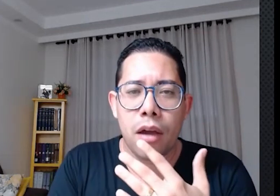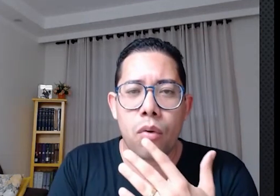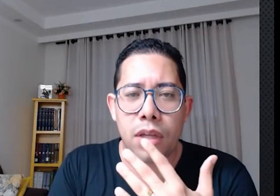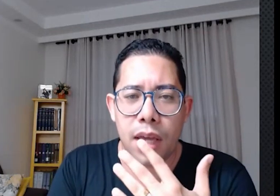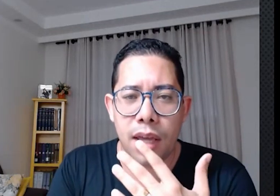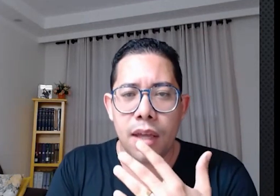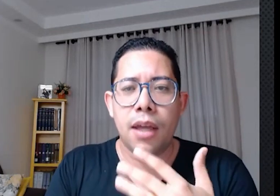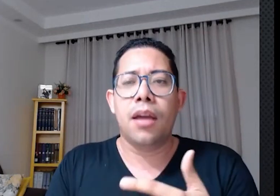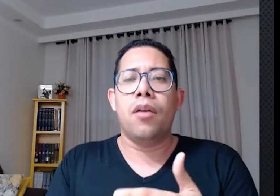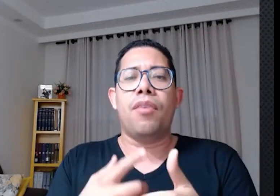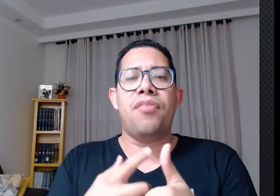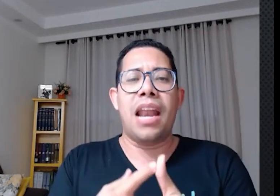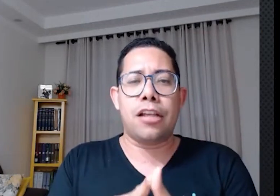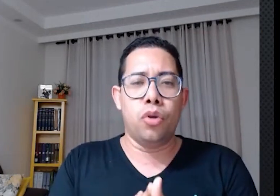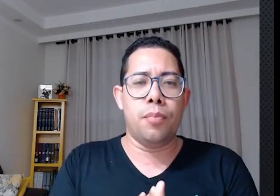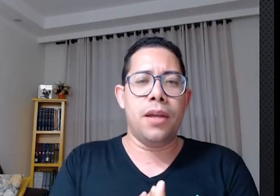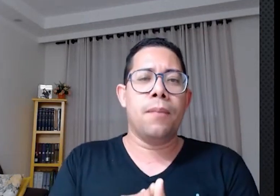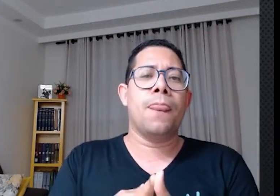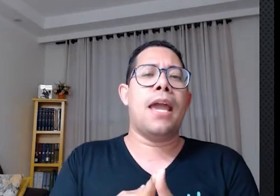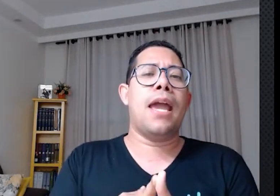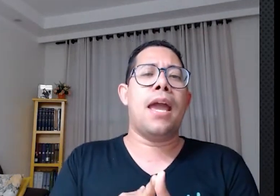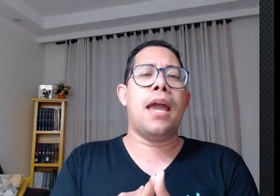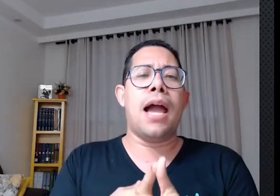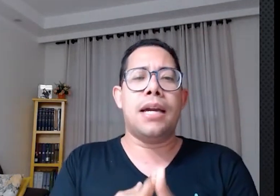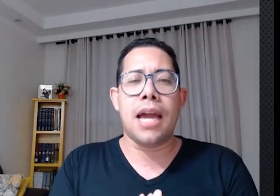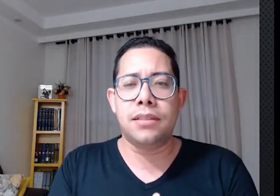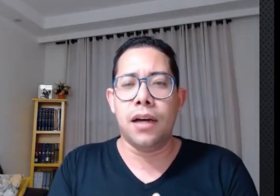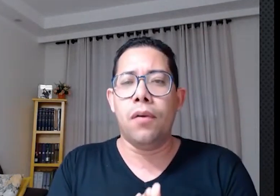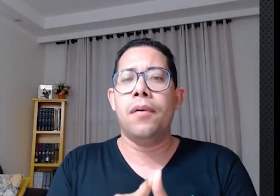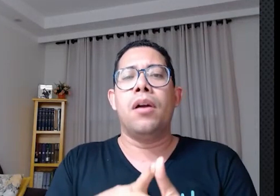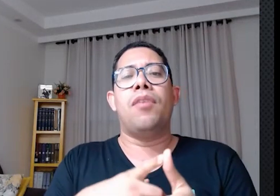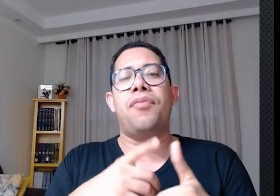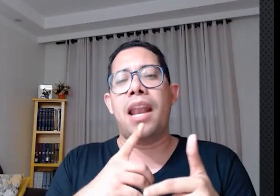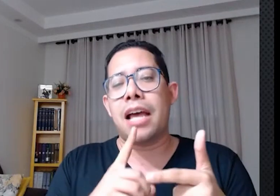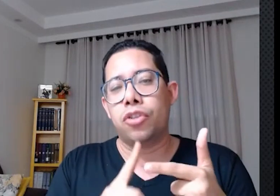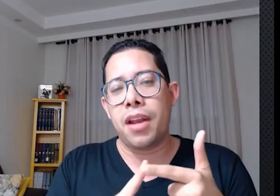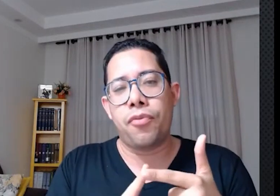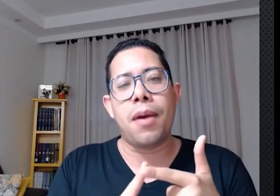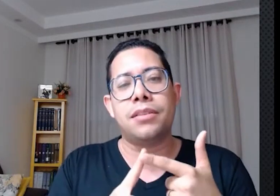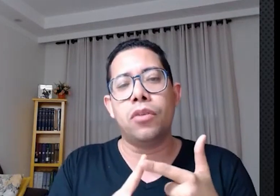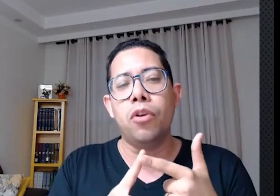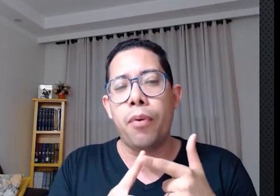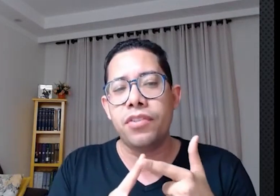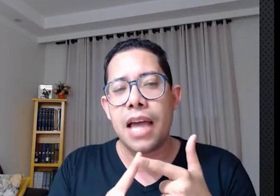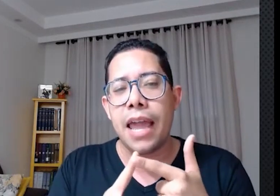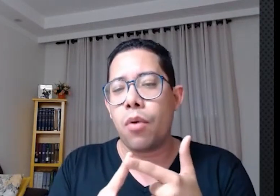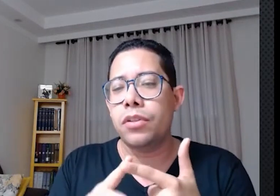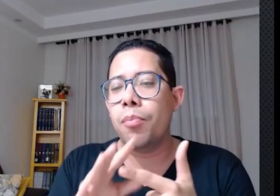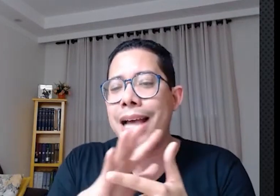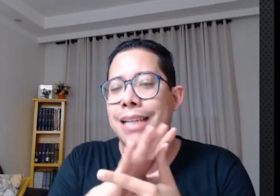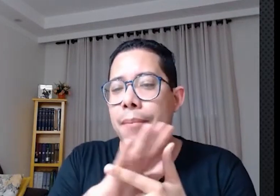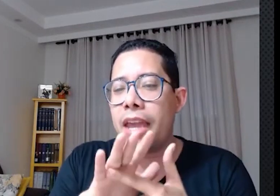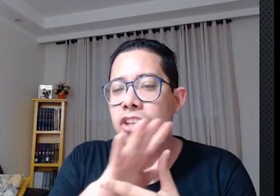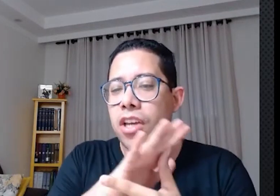é o quê? Vai falar sobre a criação, vai falar sobre a formação do povo de Israel.